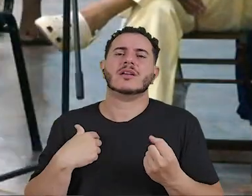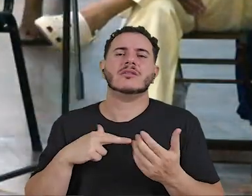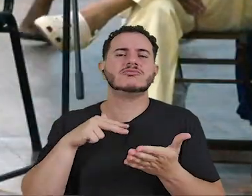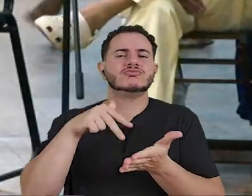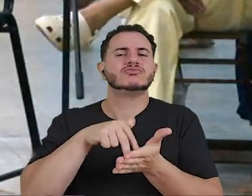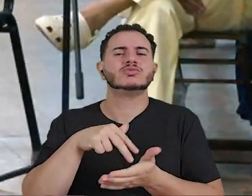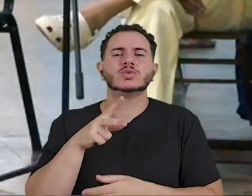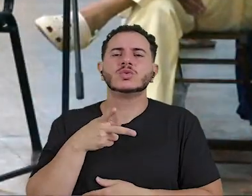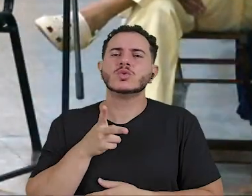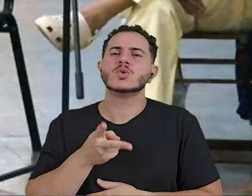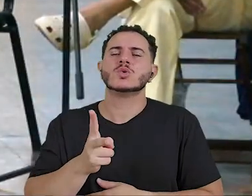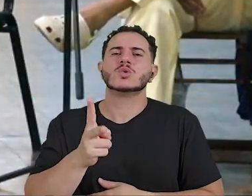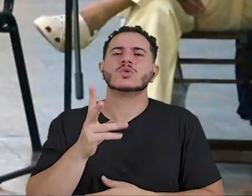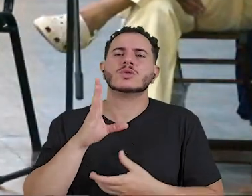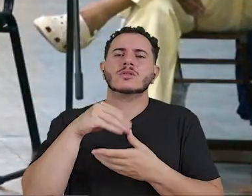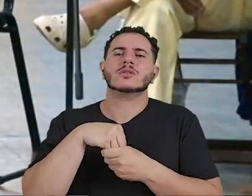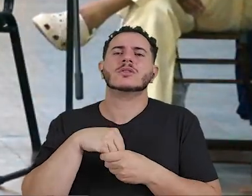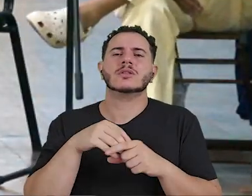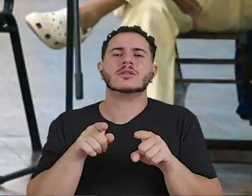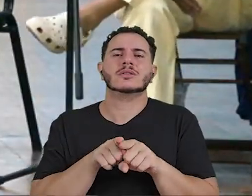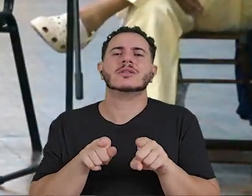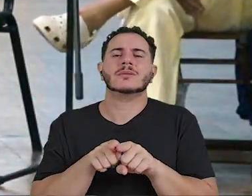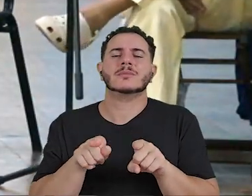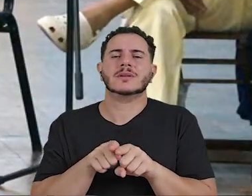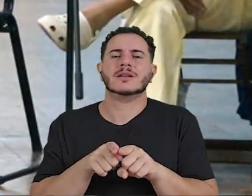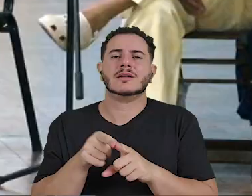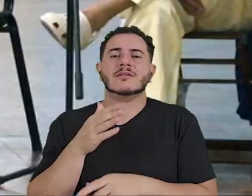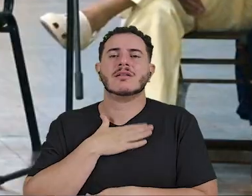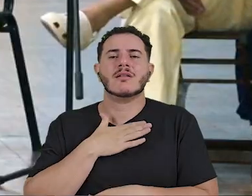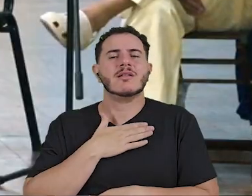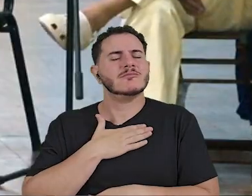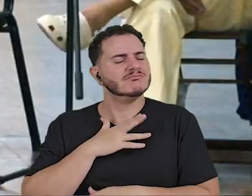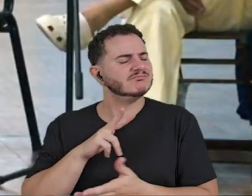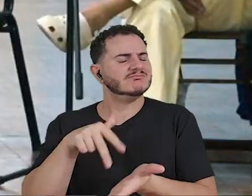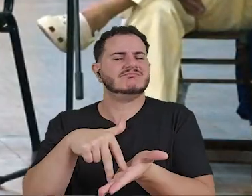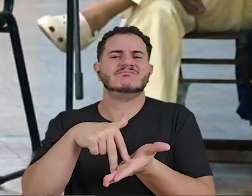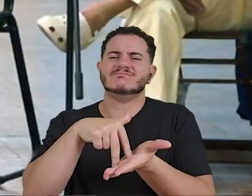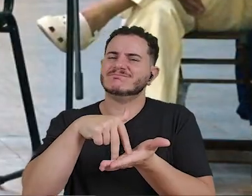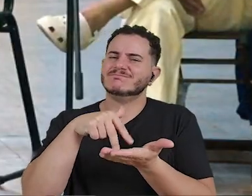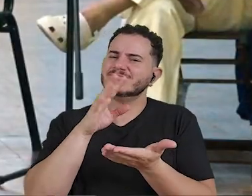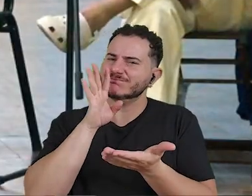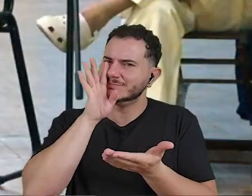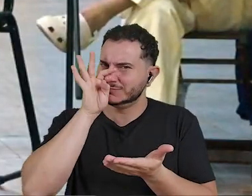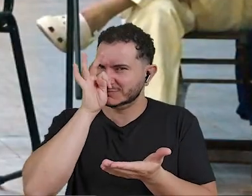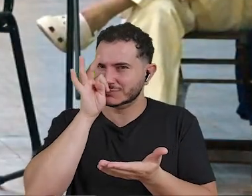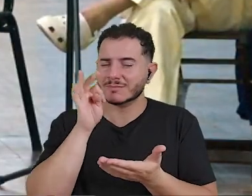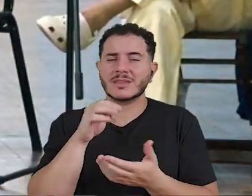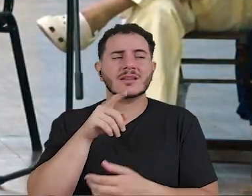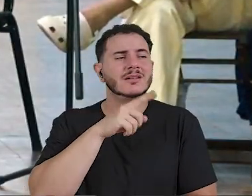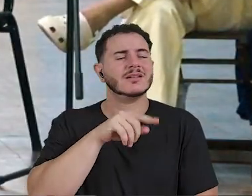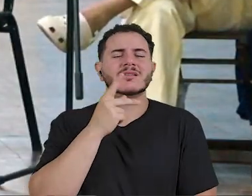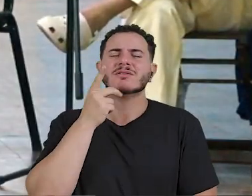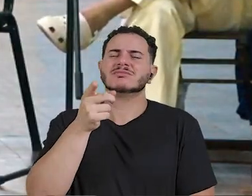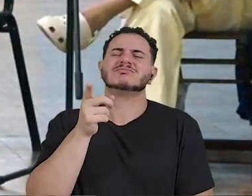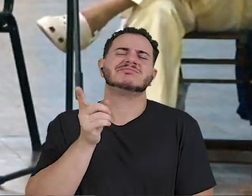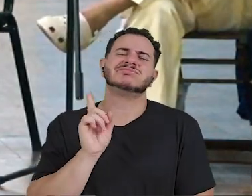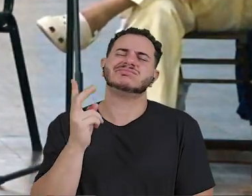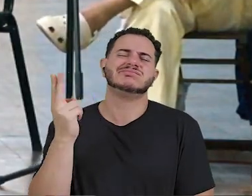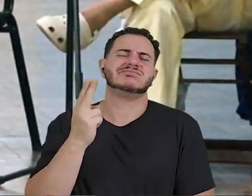esse pavilhão do maracatu que eu judiei e mandei jogar pedra. Aí foi quando o cidadão disse, onde você já